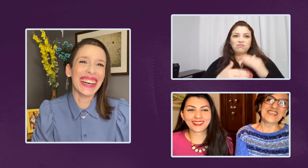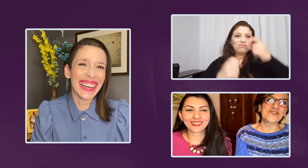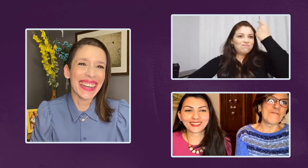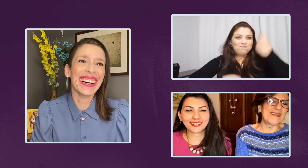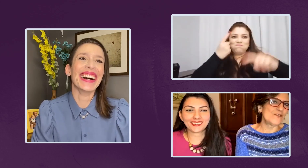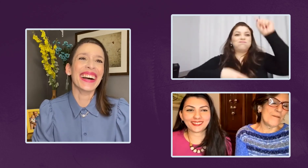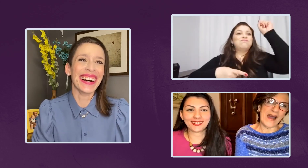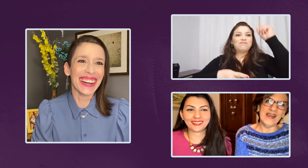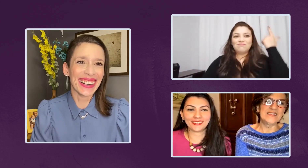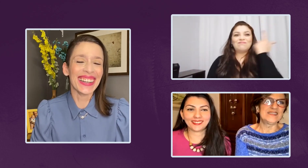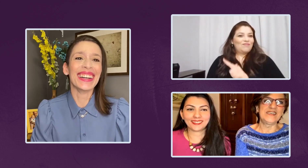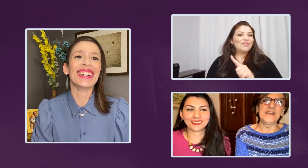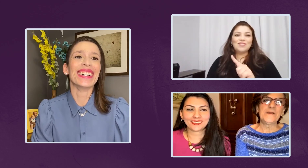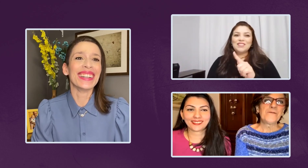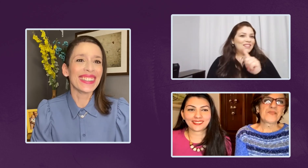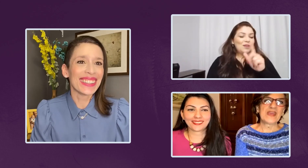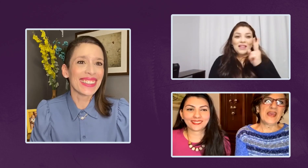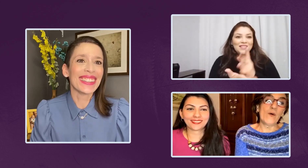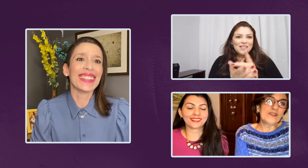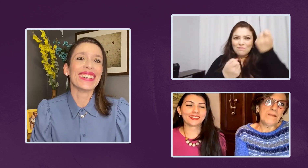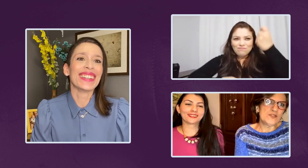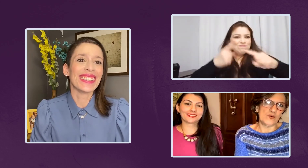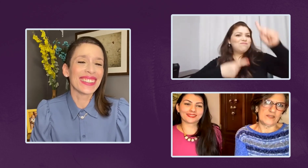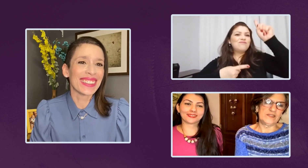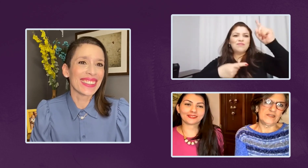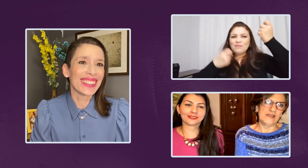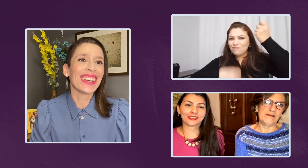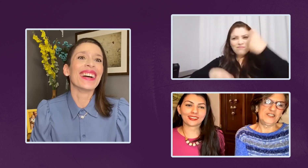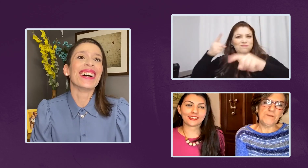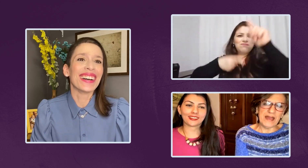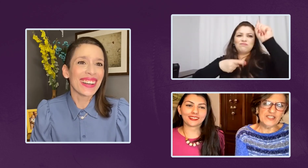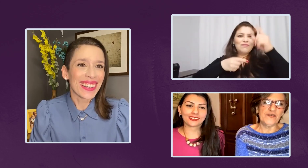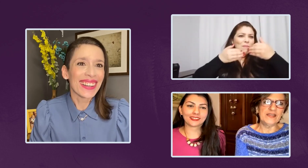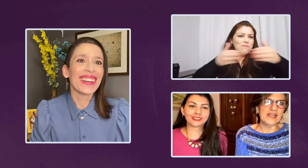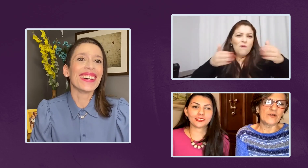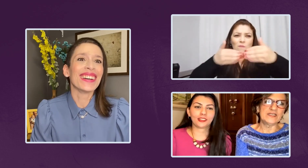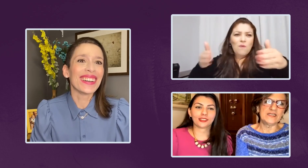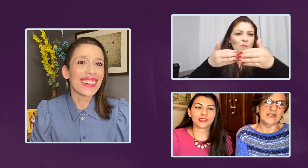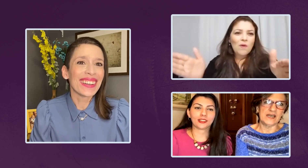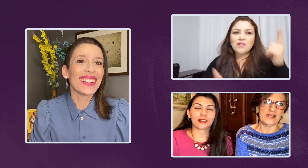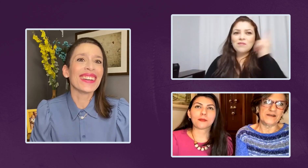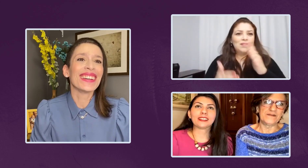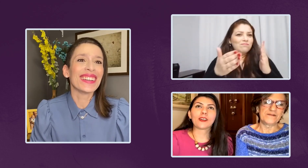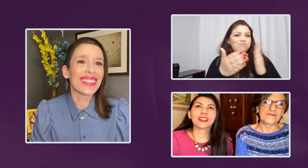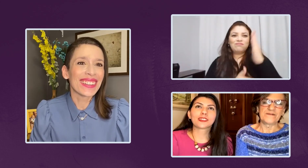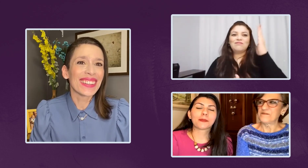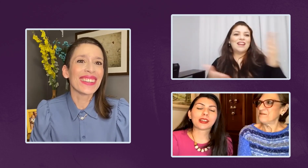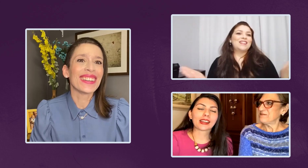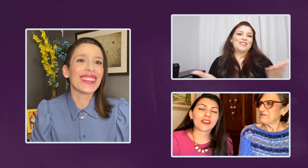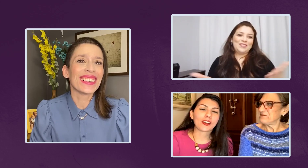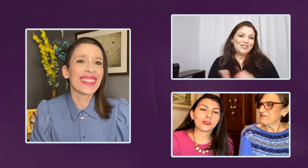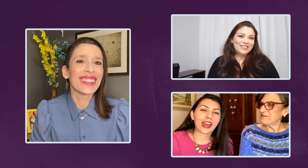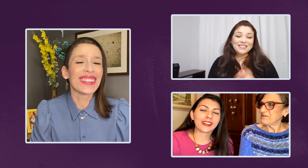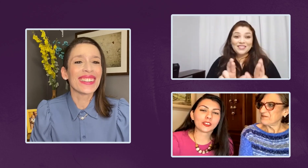ela está se superando mais e é outra pessoa. Bem diferente da adolescência dela. Mas eu acho que é